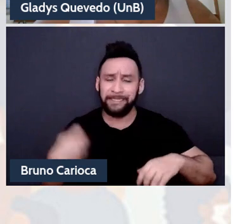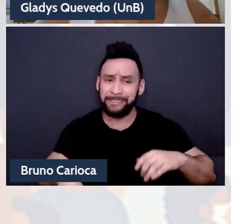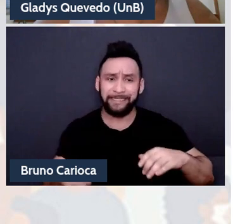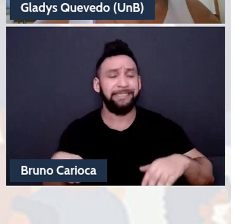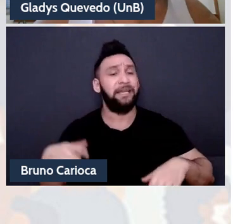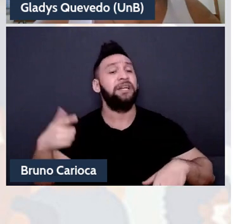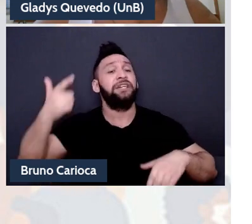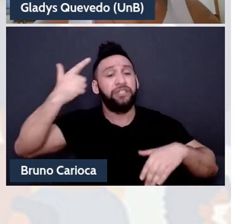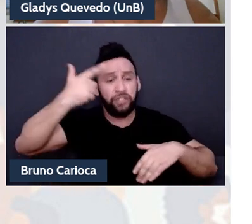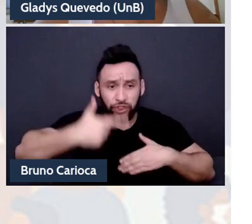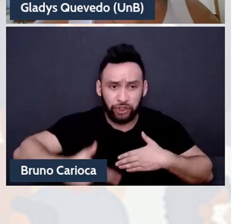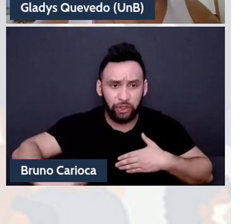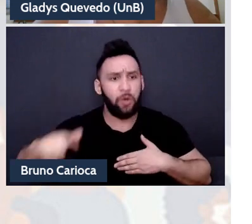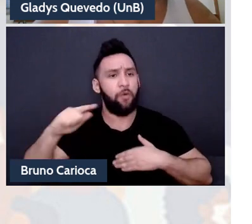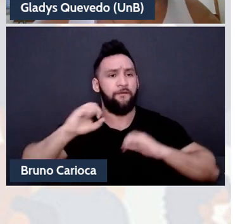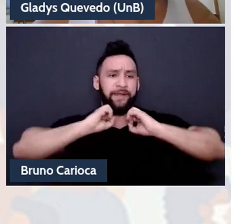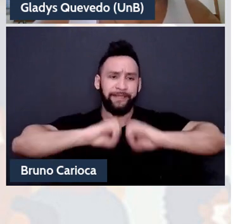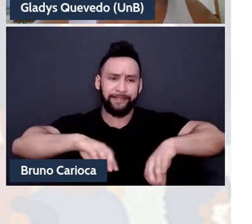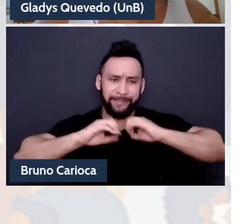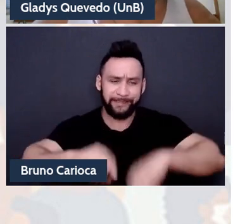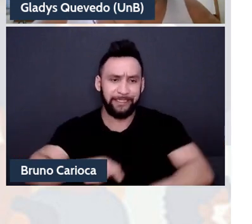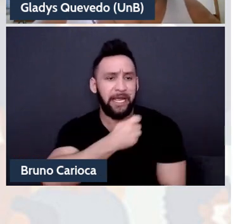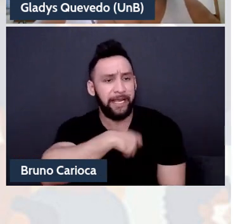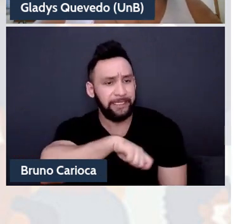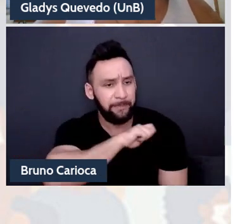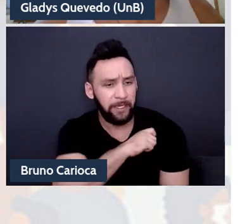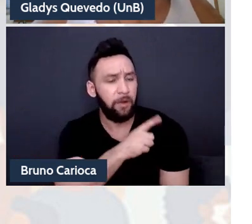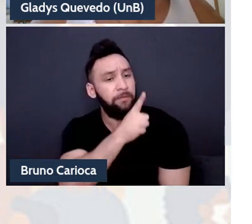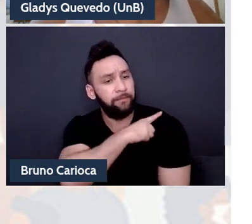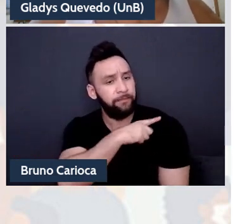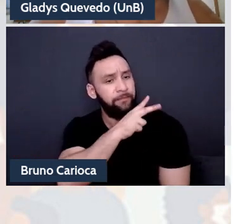aula das escolas brasileiras, né?